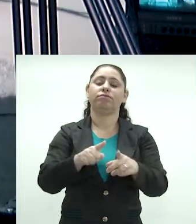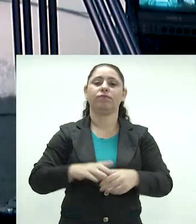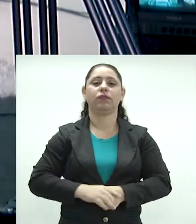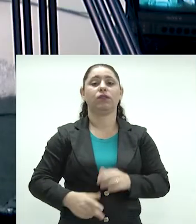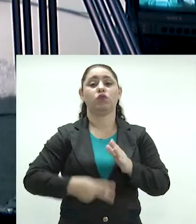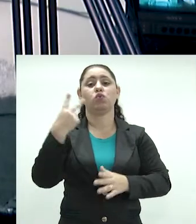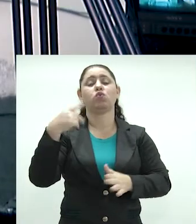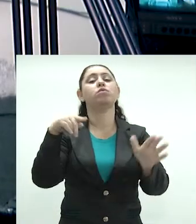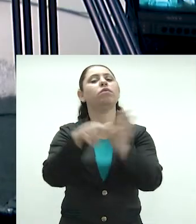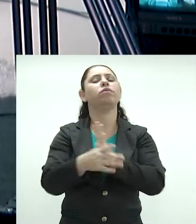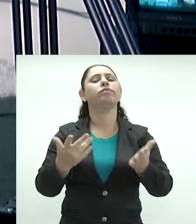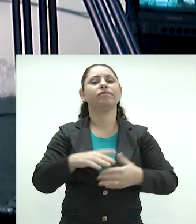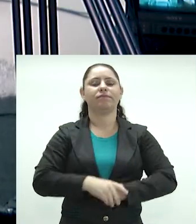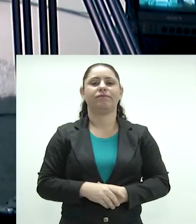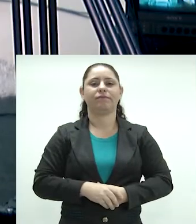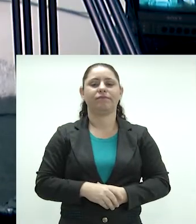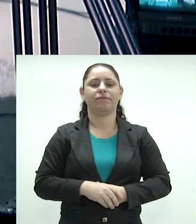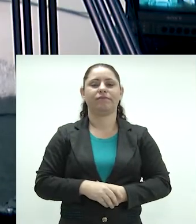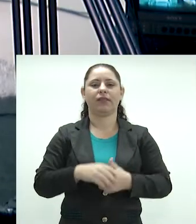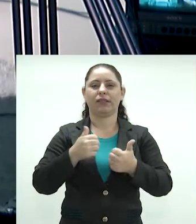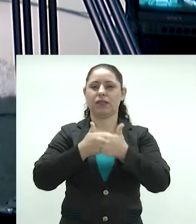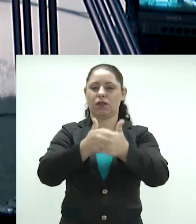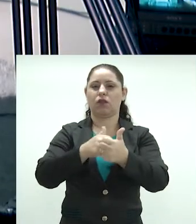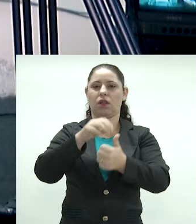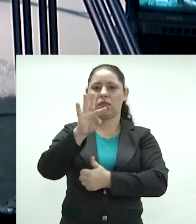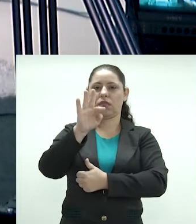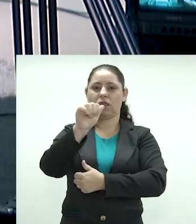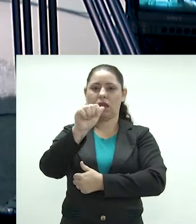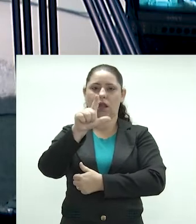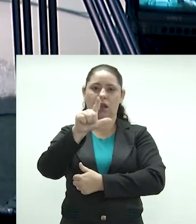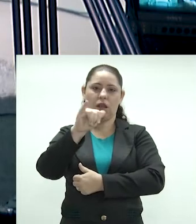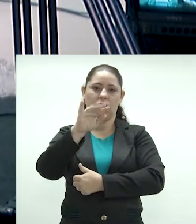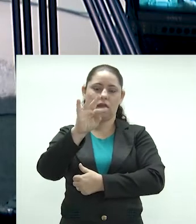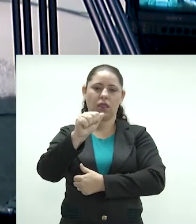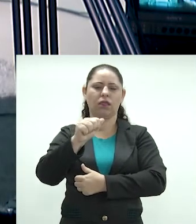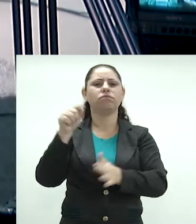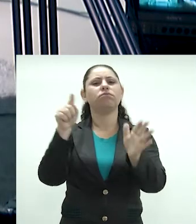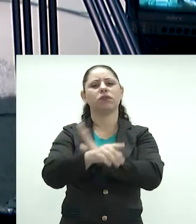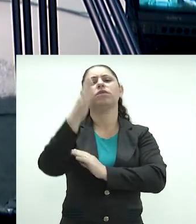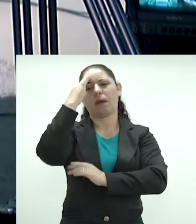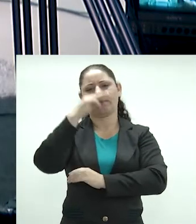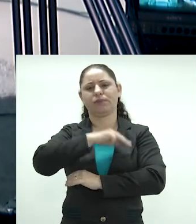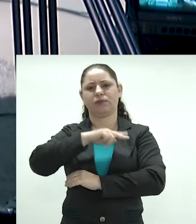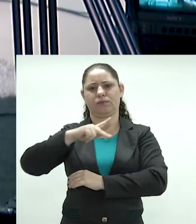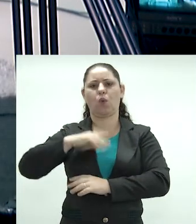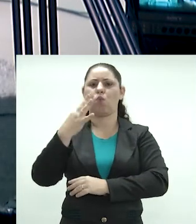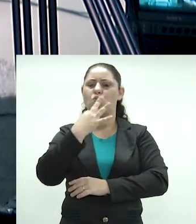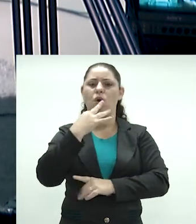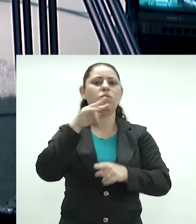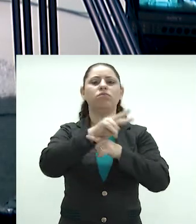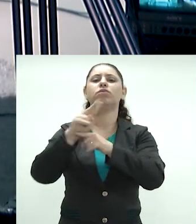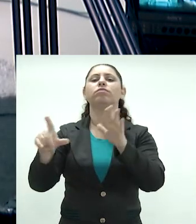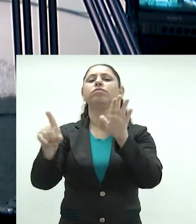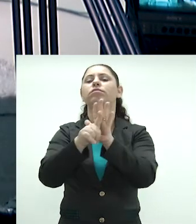pergunta. Qual que é aí, Areta? Vamos lá. A seguidora Thalita fez o seguinte questionamento. A gente sabe que o Ministério Público é conhecido como fiscal da